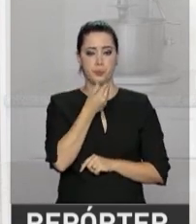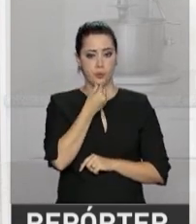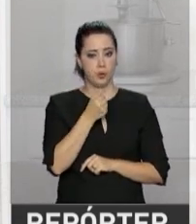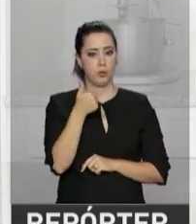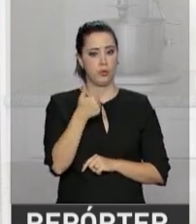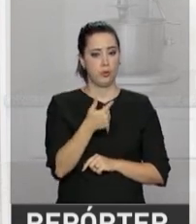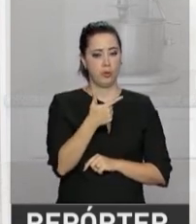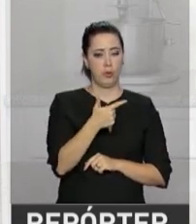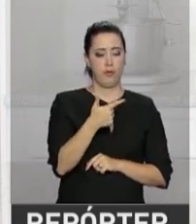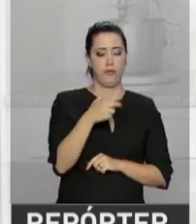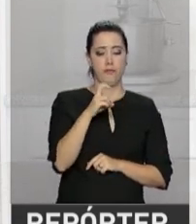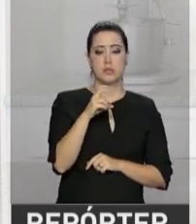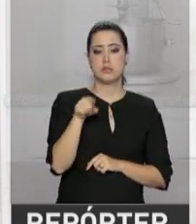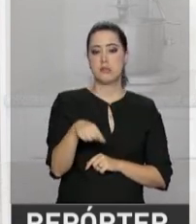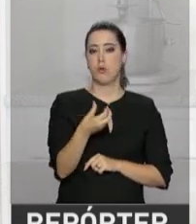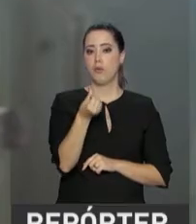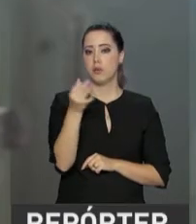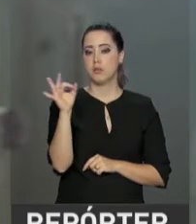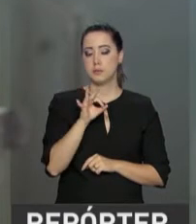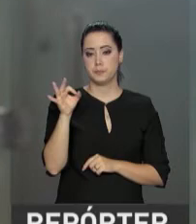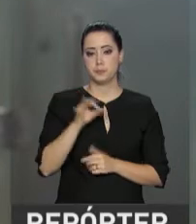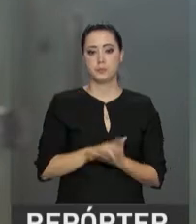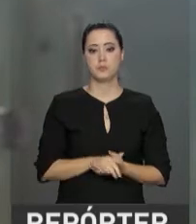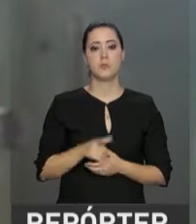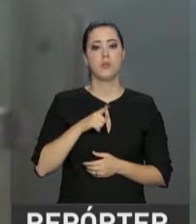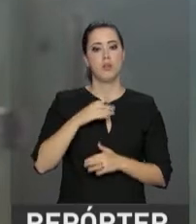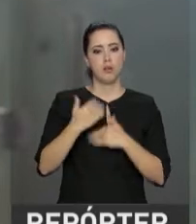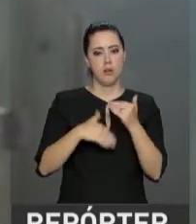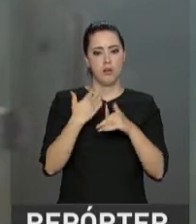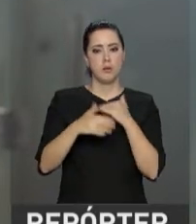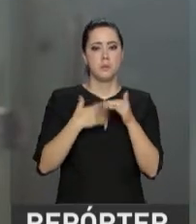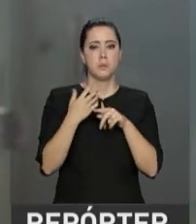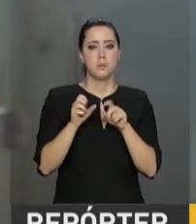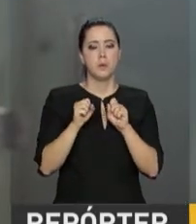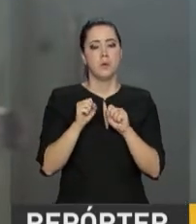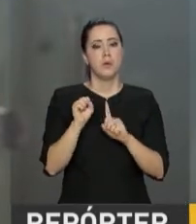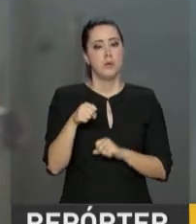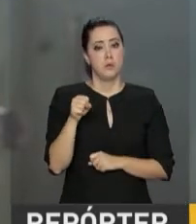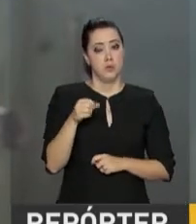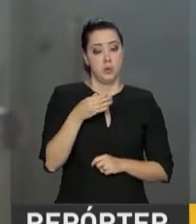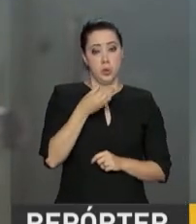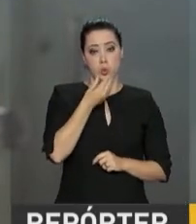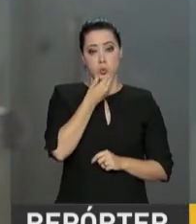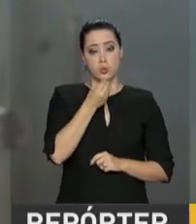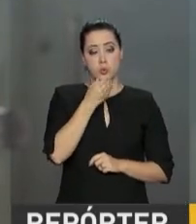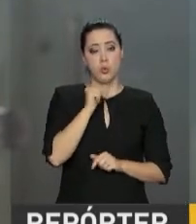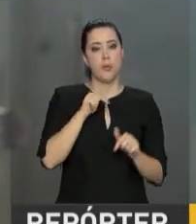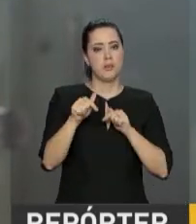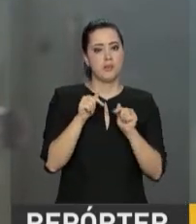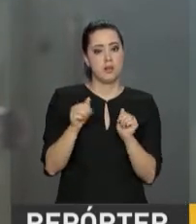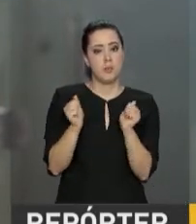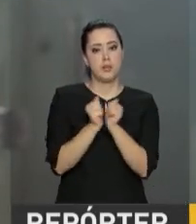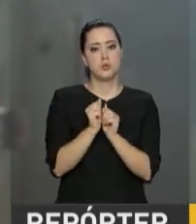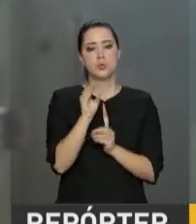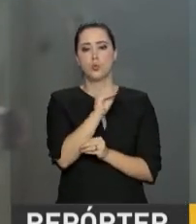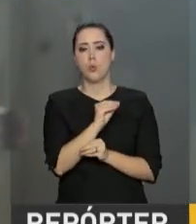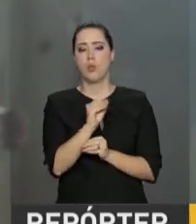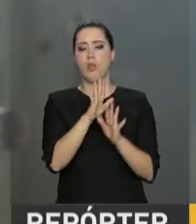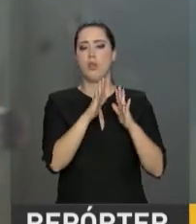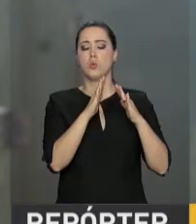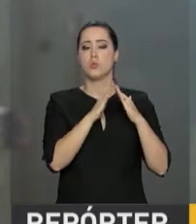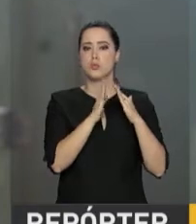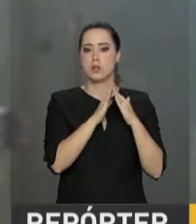ficou em 25,6 por cento houve um aumento sim de de homens realizando afazeres domésticos e cuidados principalmente